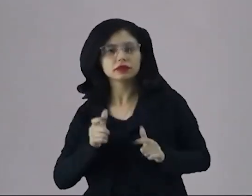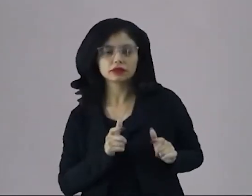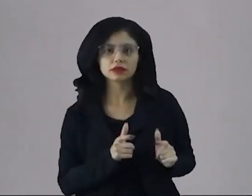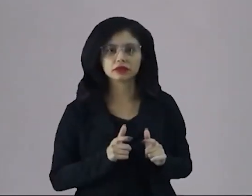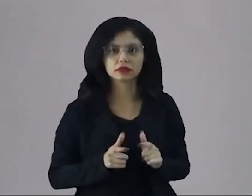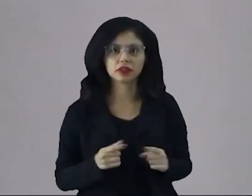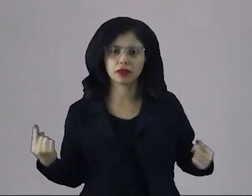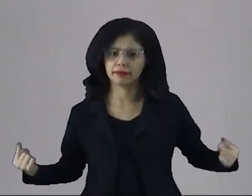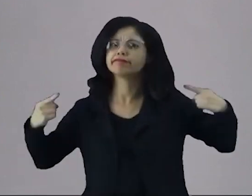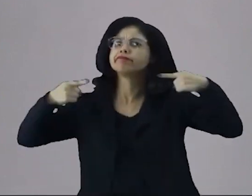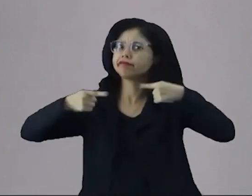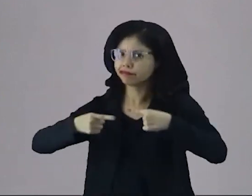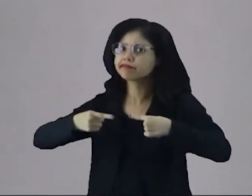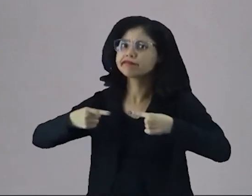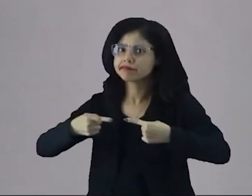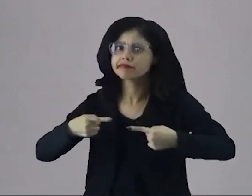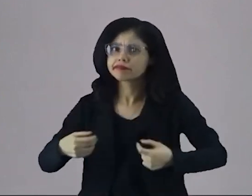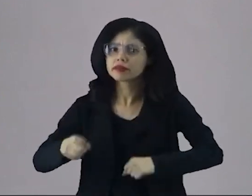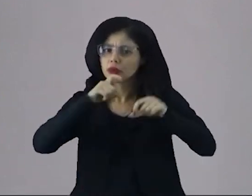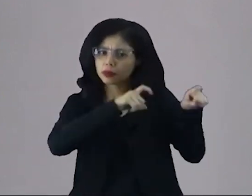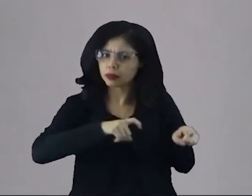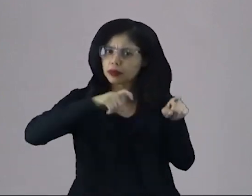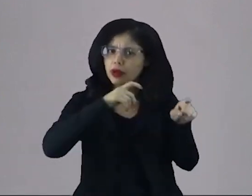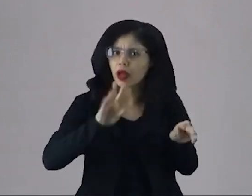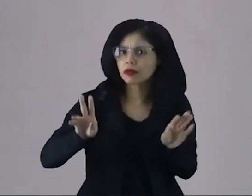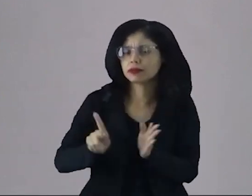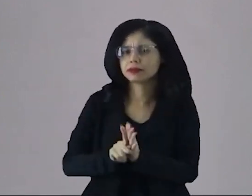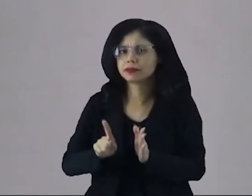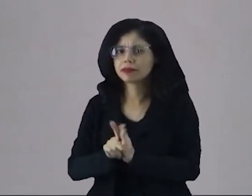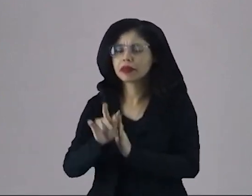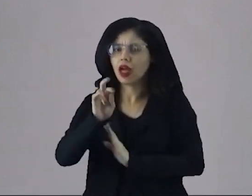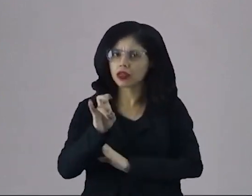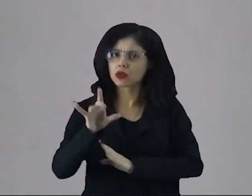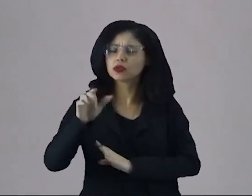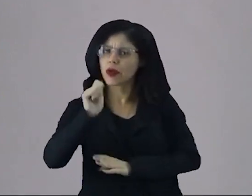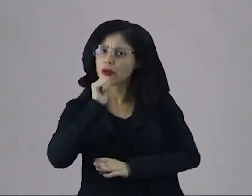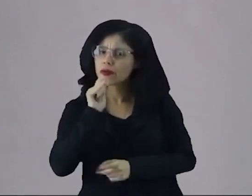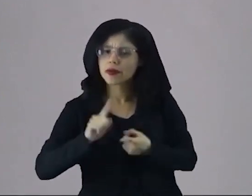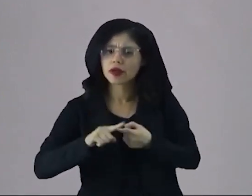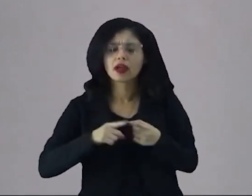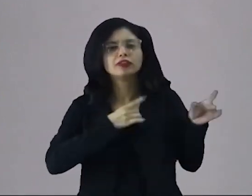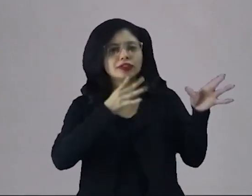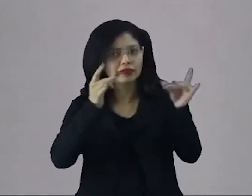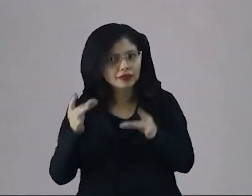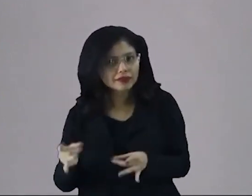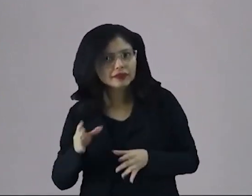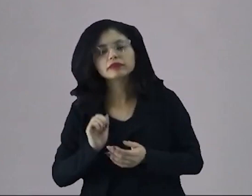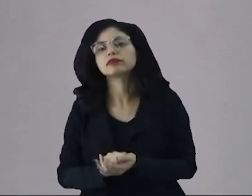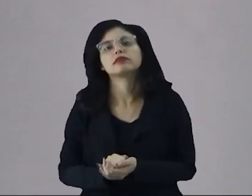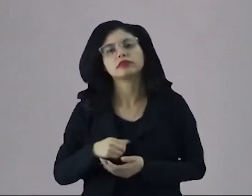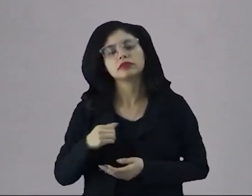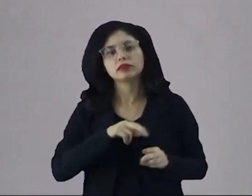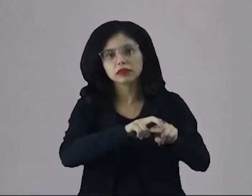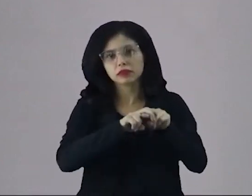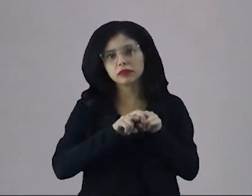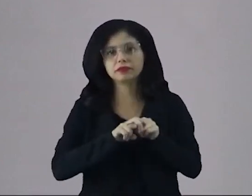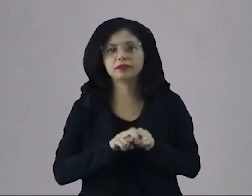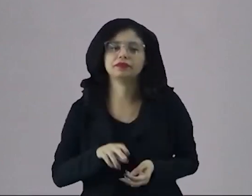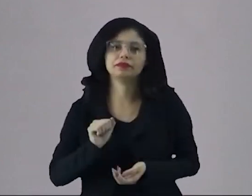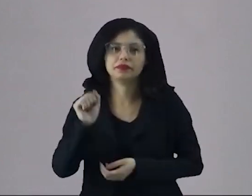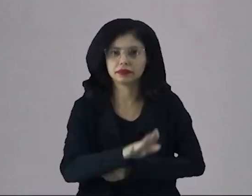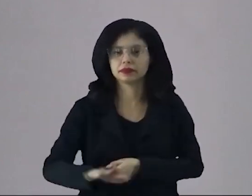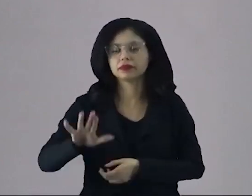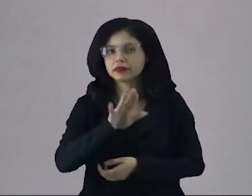bastante disputadas pela agricultura, principalmente a agricultura comercial. E, portanto, são áreas que muitas